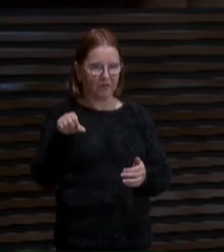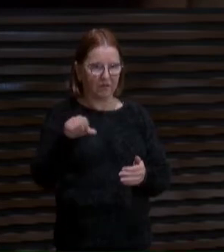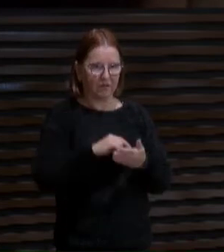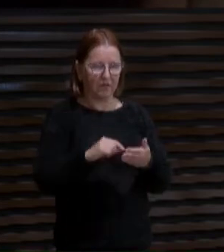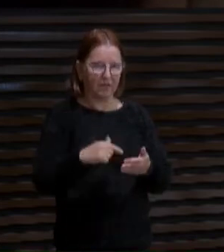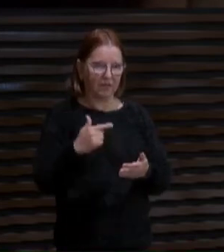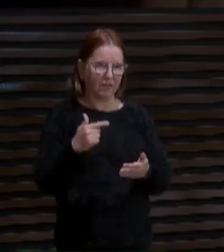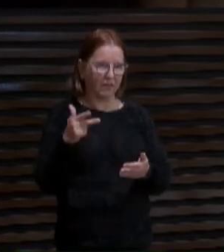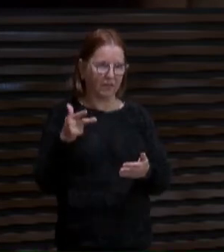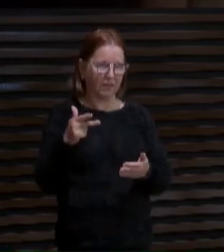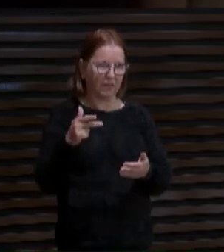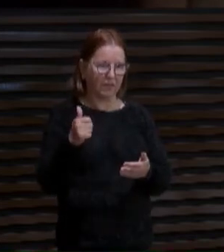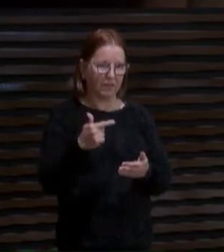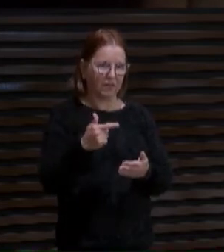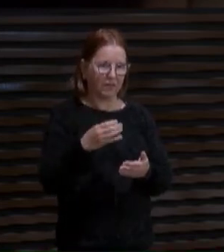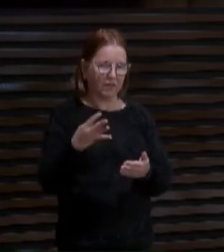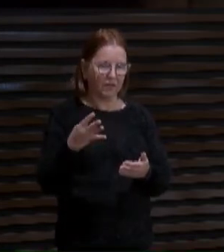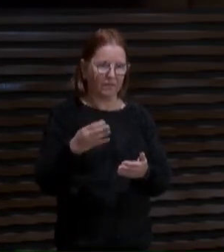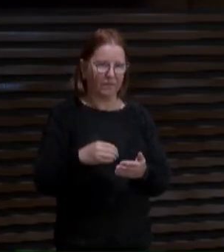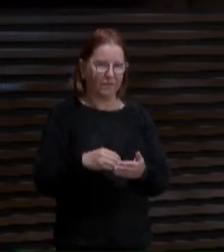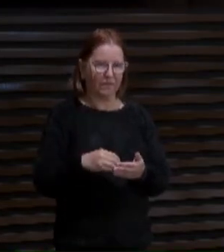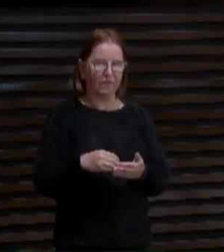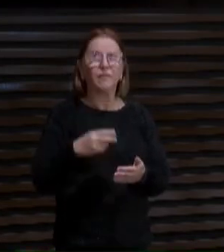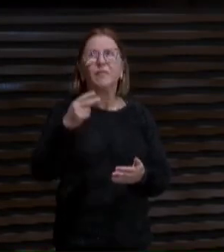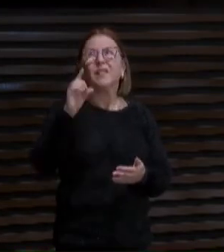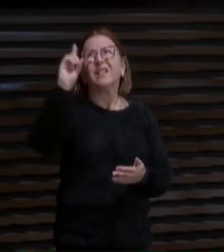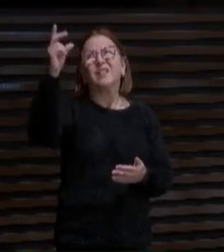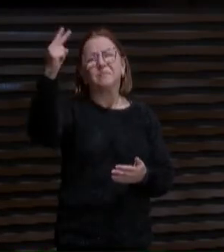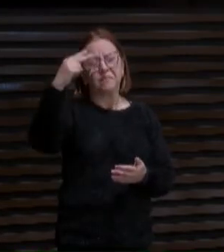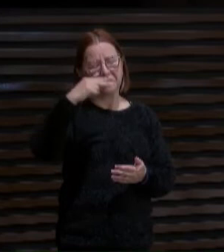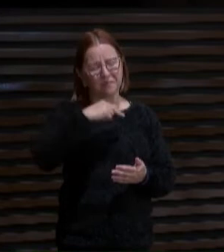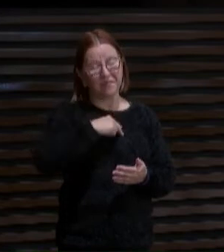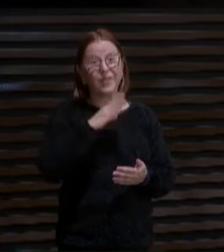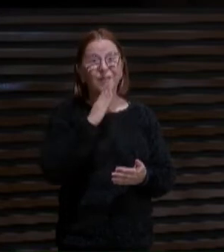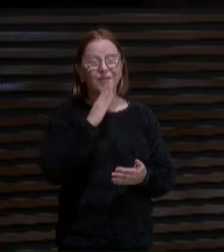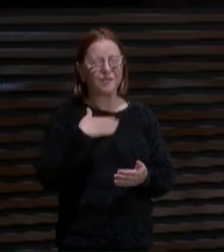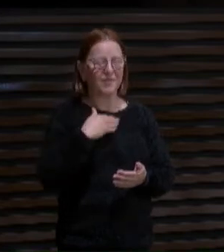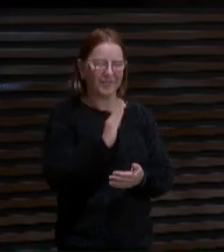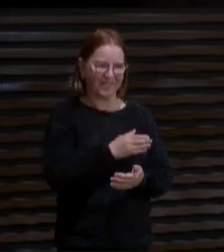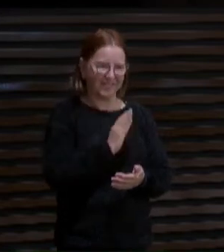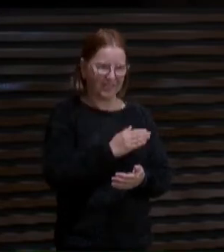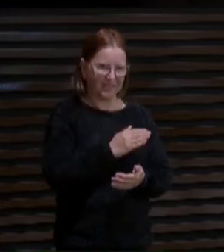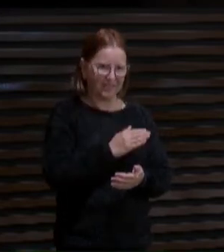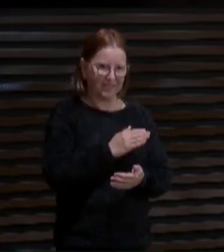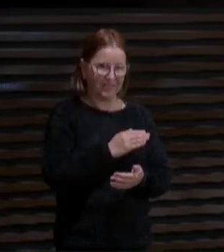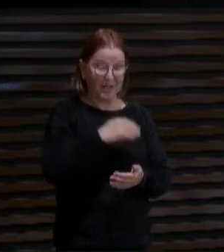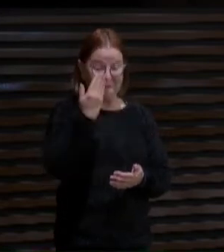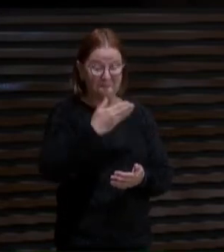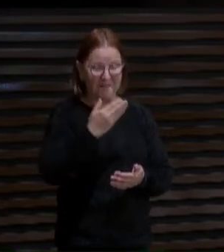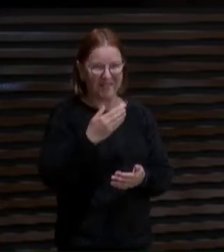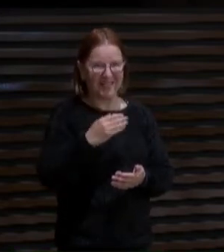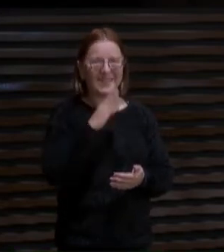24 vamos juntos sonda-me ó Deus e conhece o meu coração prova